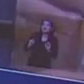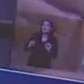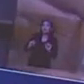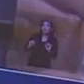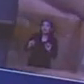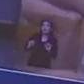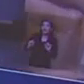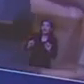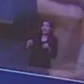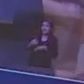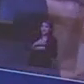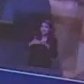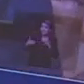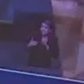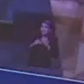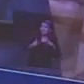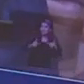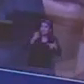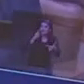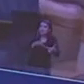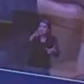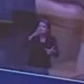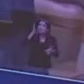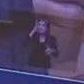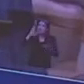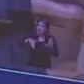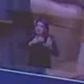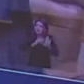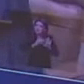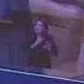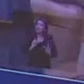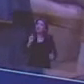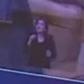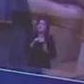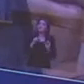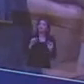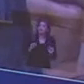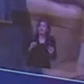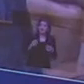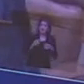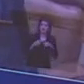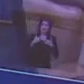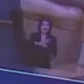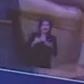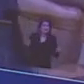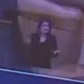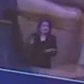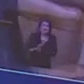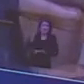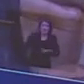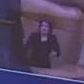talvez, que ele não tivesse percebido ainda que, a depender dos golpistas, ele não estaria ali mais e não teria mais